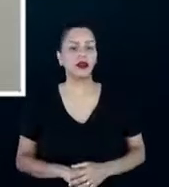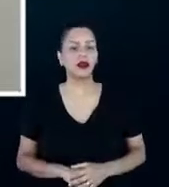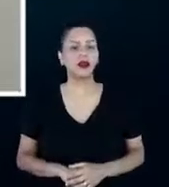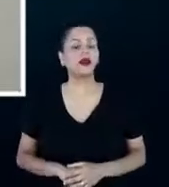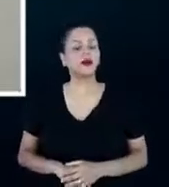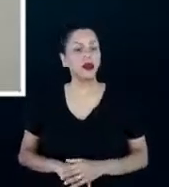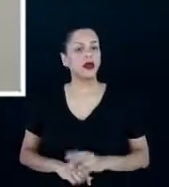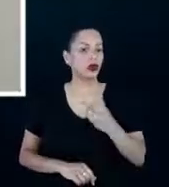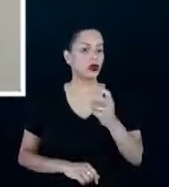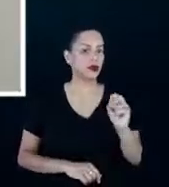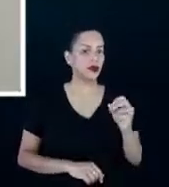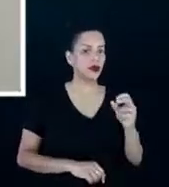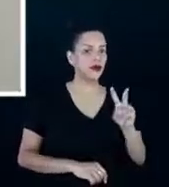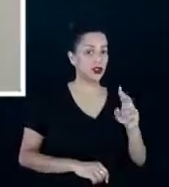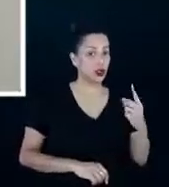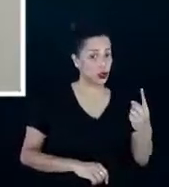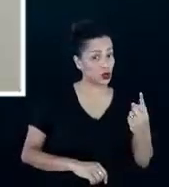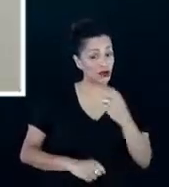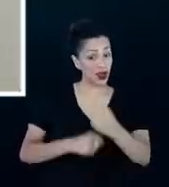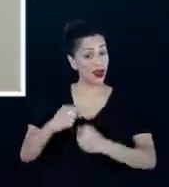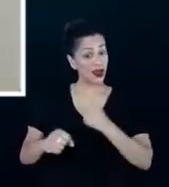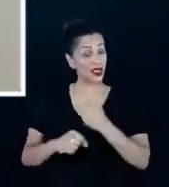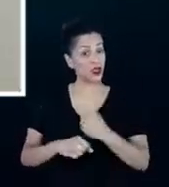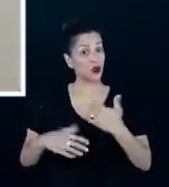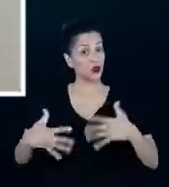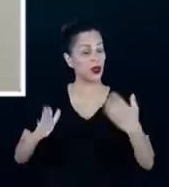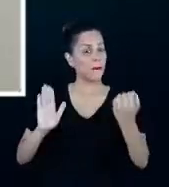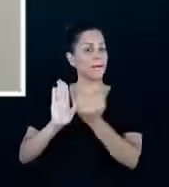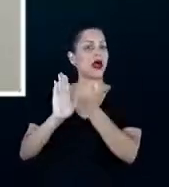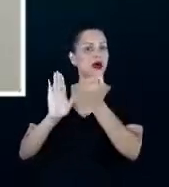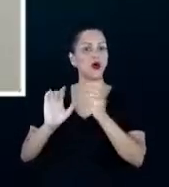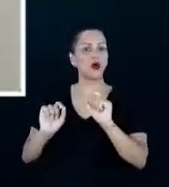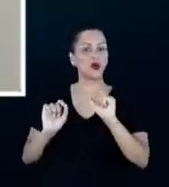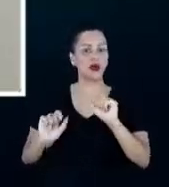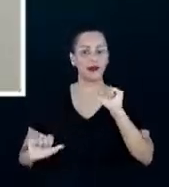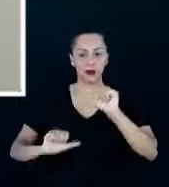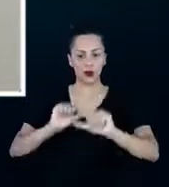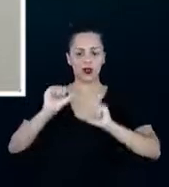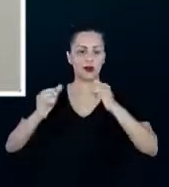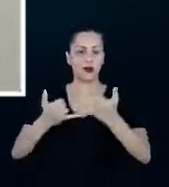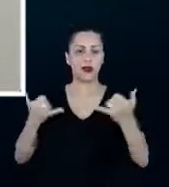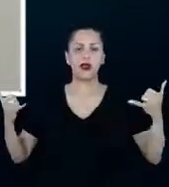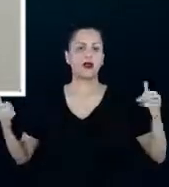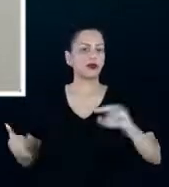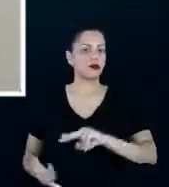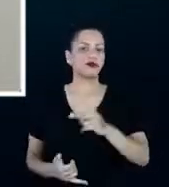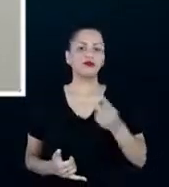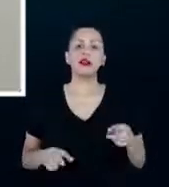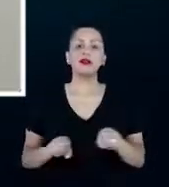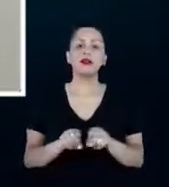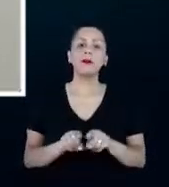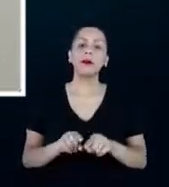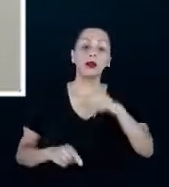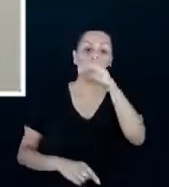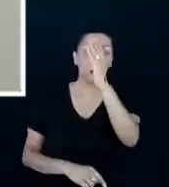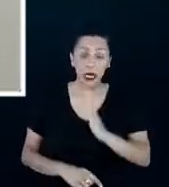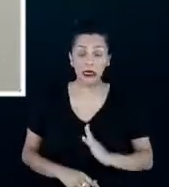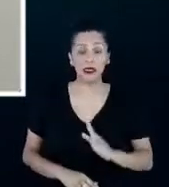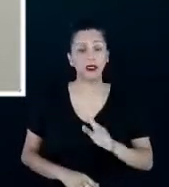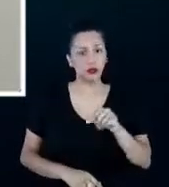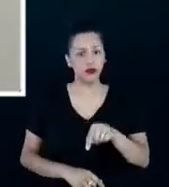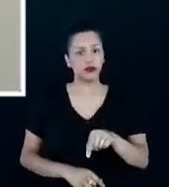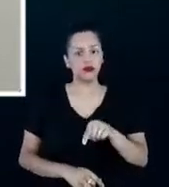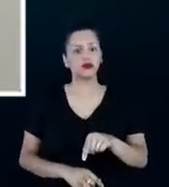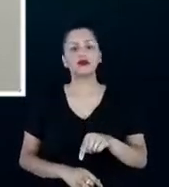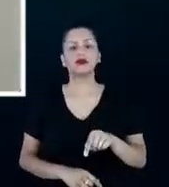2021 foi um ano muito emblemático para a transição energética, para o Brasil, na discussão de transição energética. O ministro Bento mencionou, né,